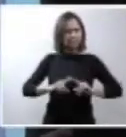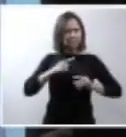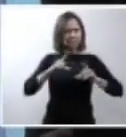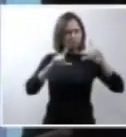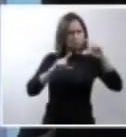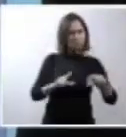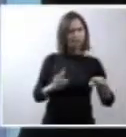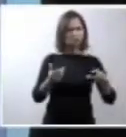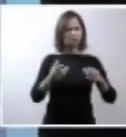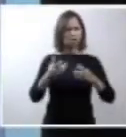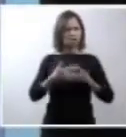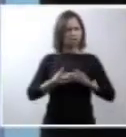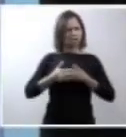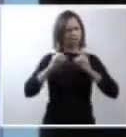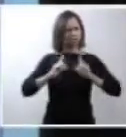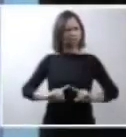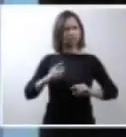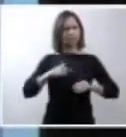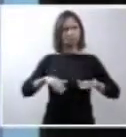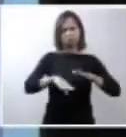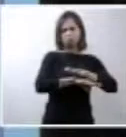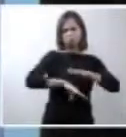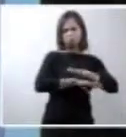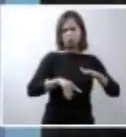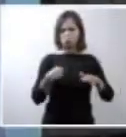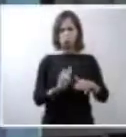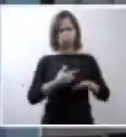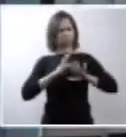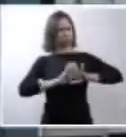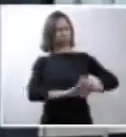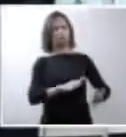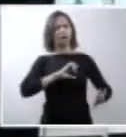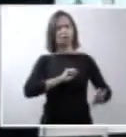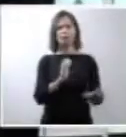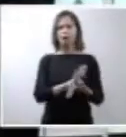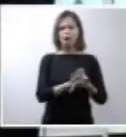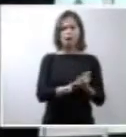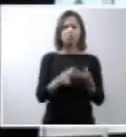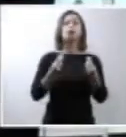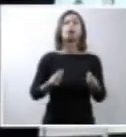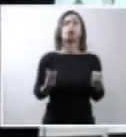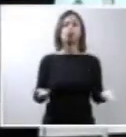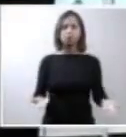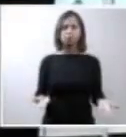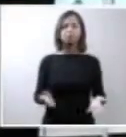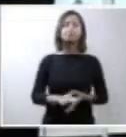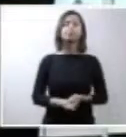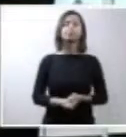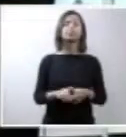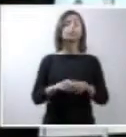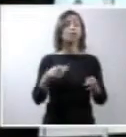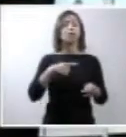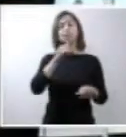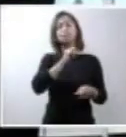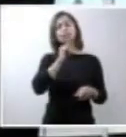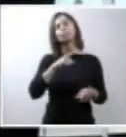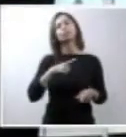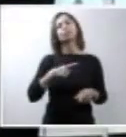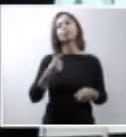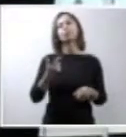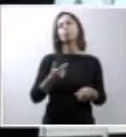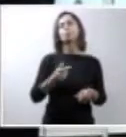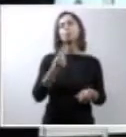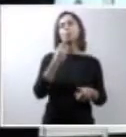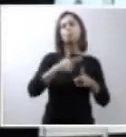eu tenho casos, recentemente, eu lido com uma criança que tem uma anomalia